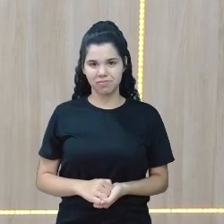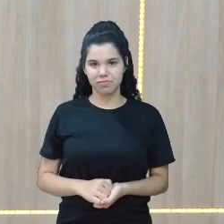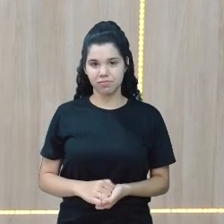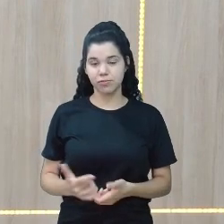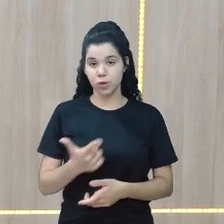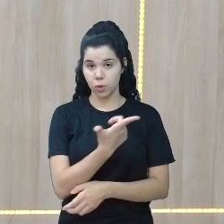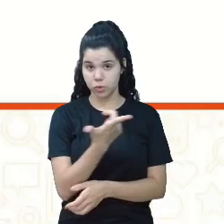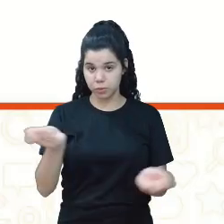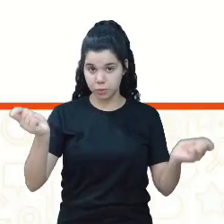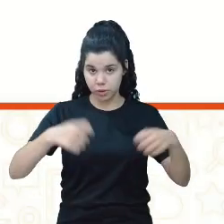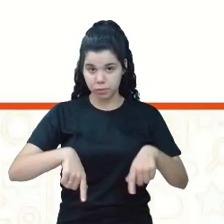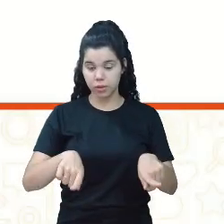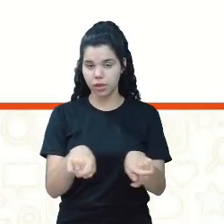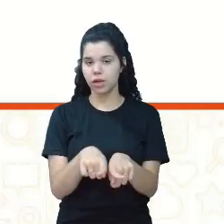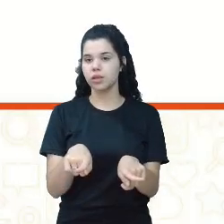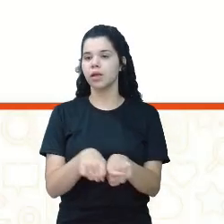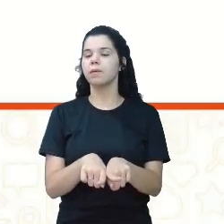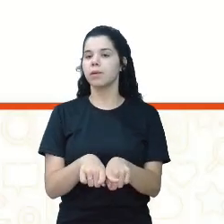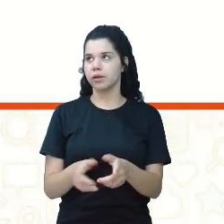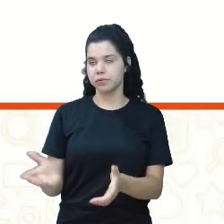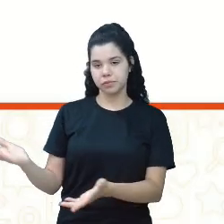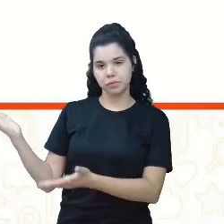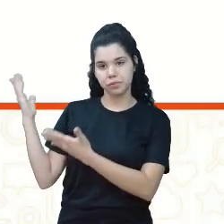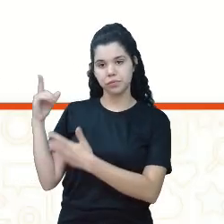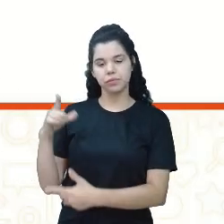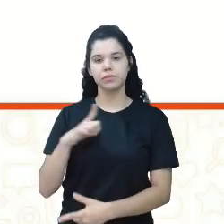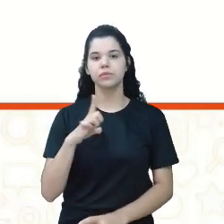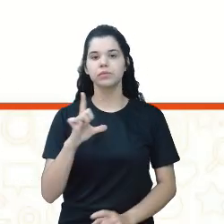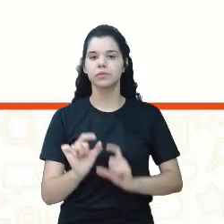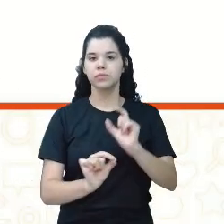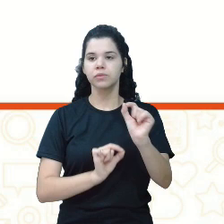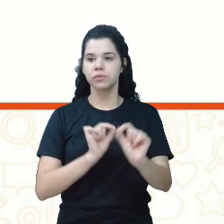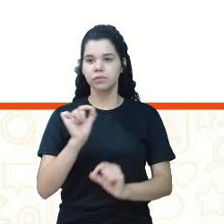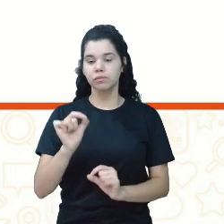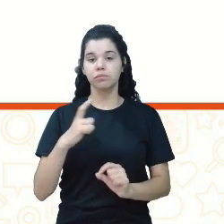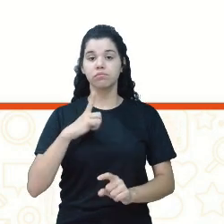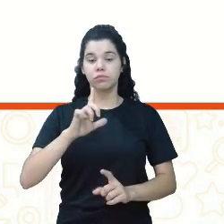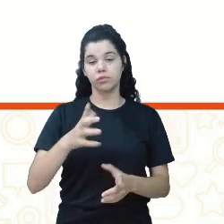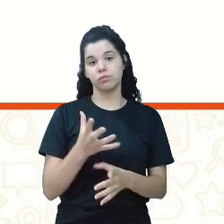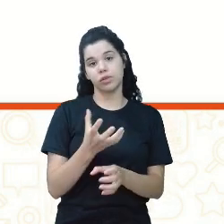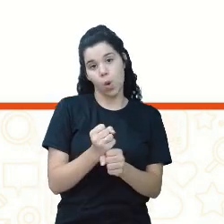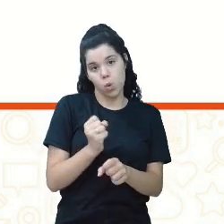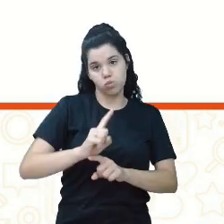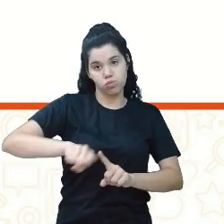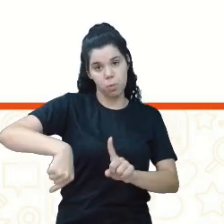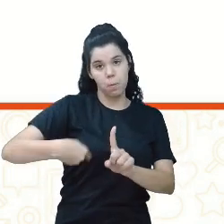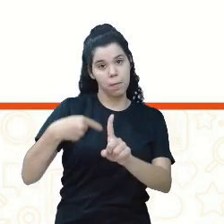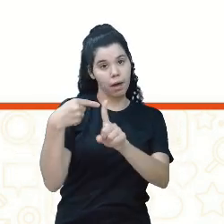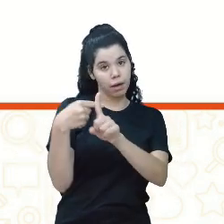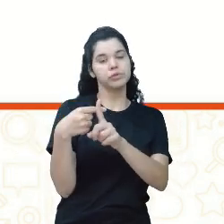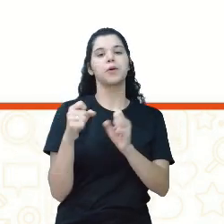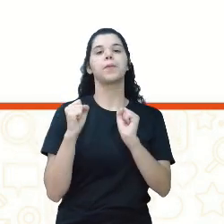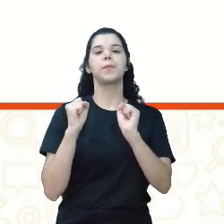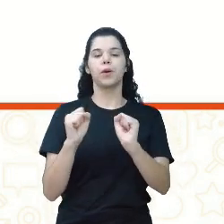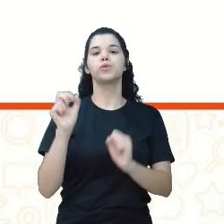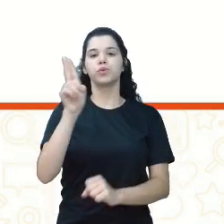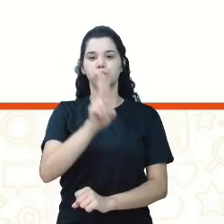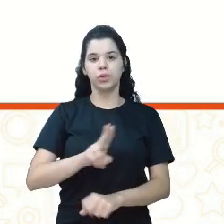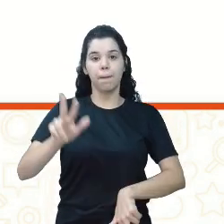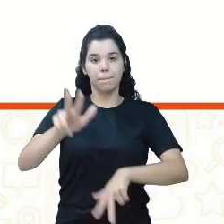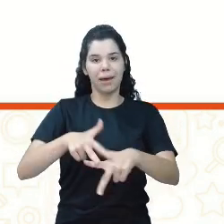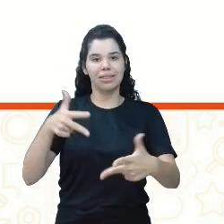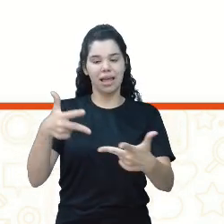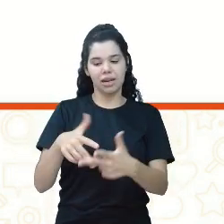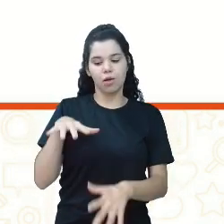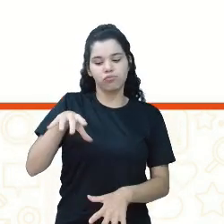Outras possibilidades de atividade, né? A gente tem uma adição, né? E a gente pode trabalhar com material concreto, não só com